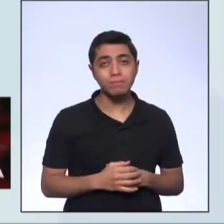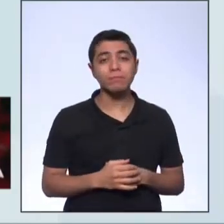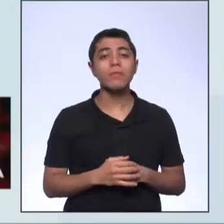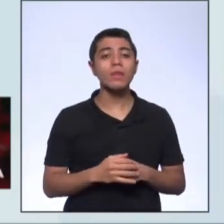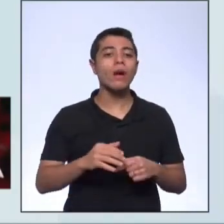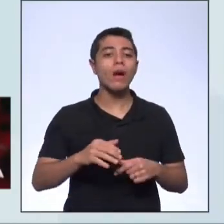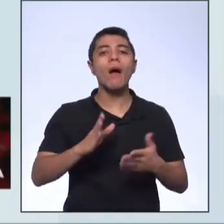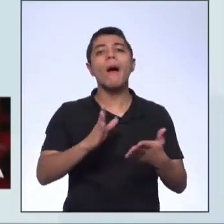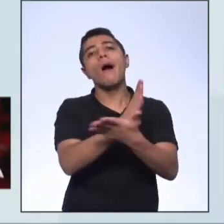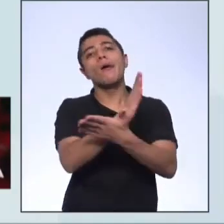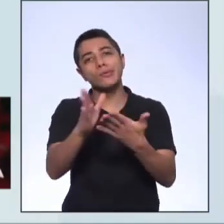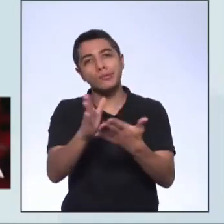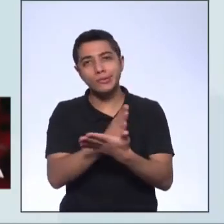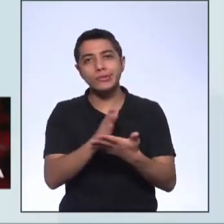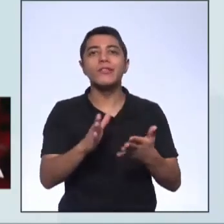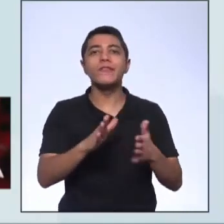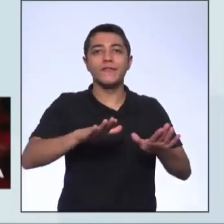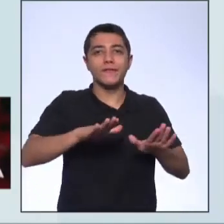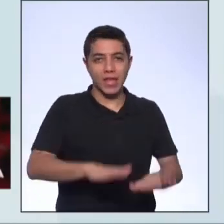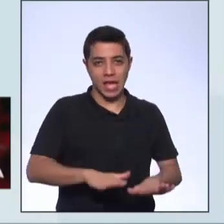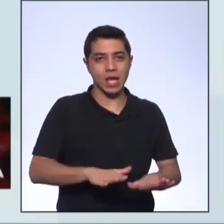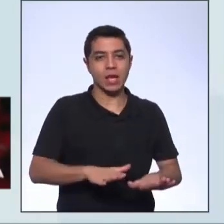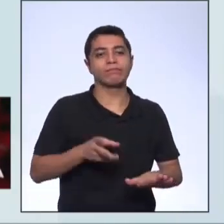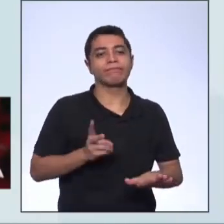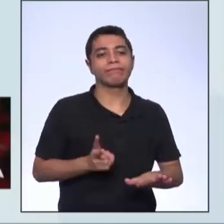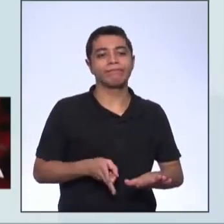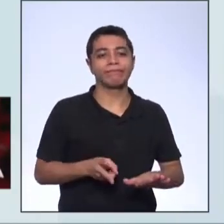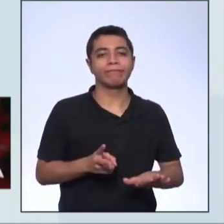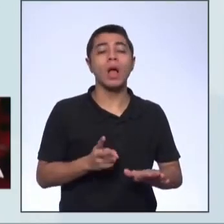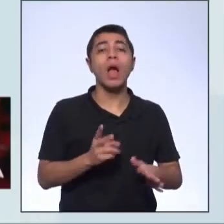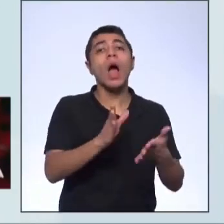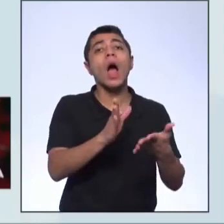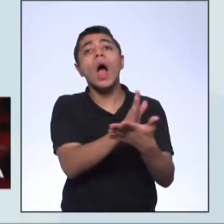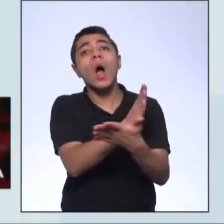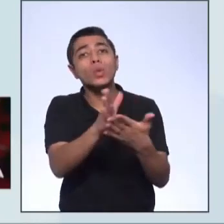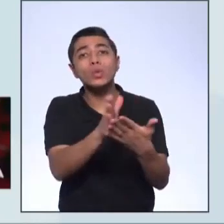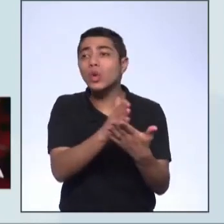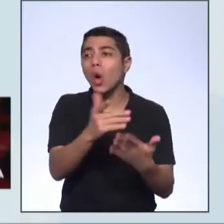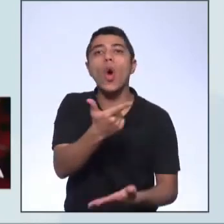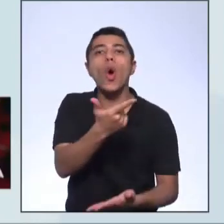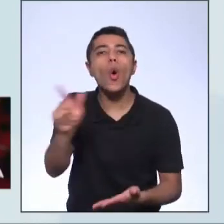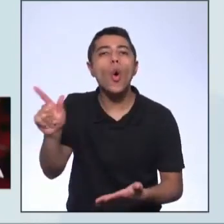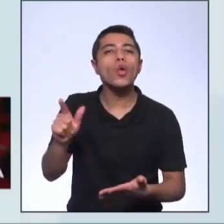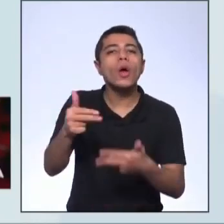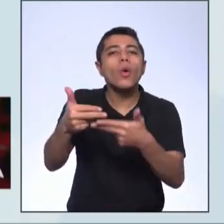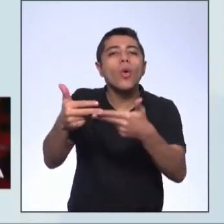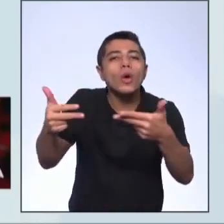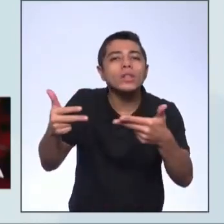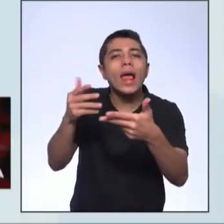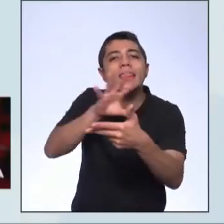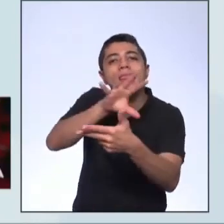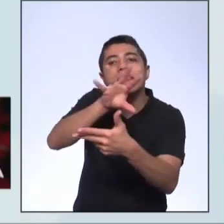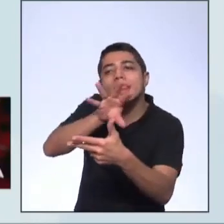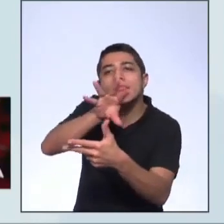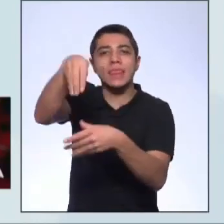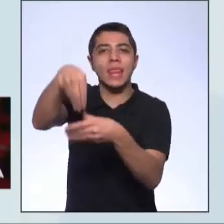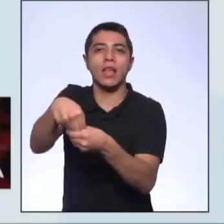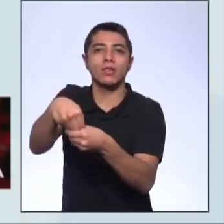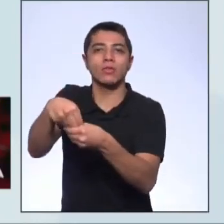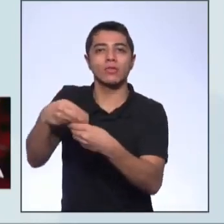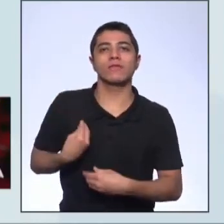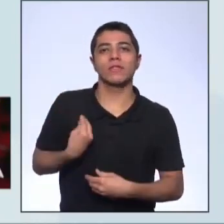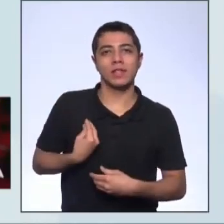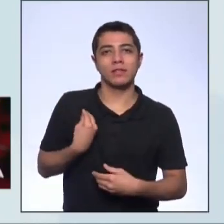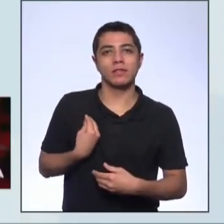né, sésseis. Alguns vivem dentro de outros organismos sem causar algum dano. Temos também